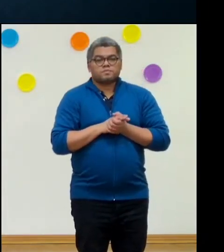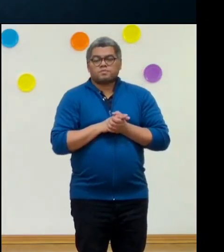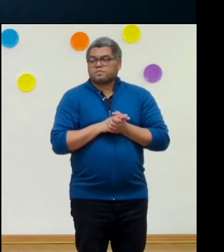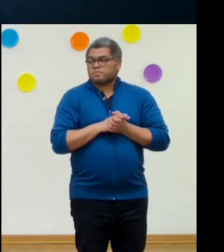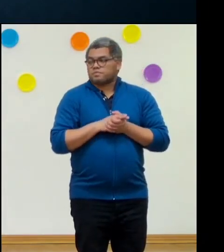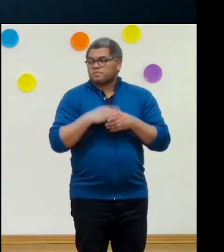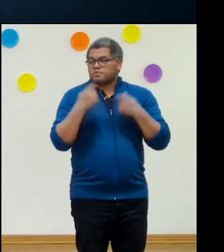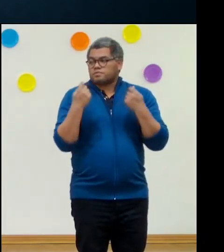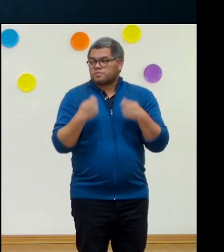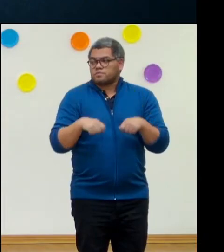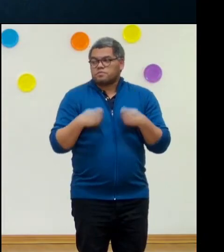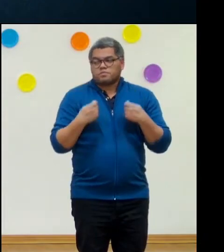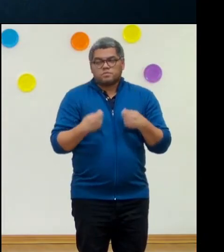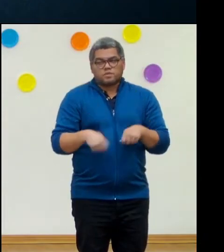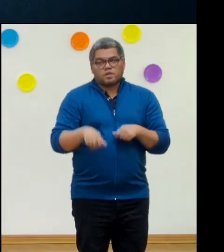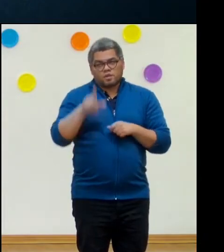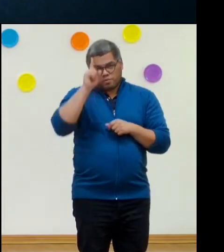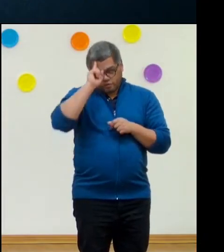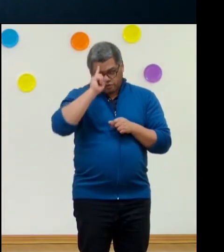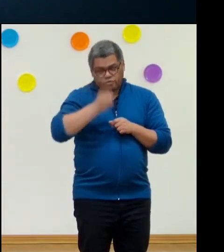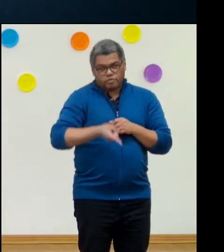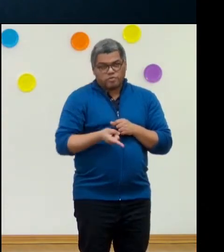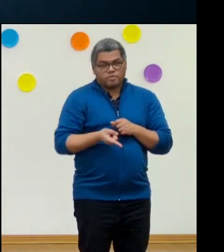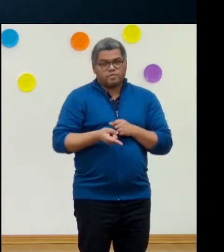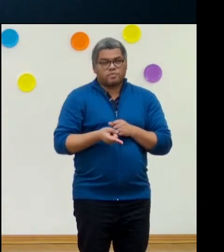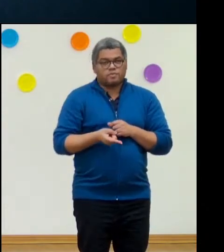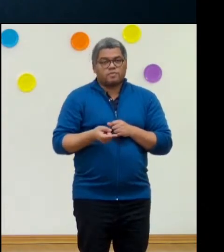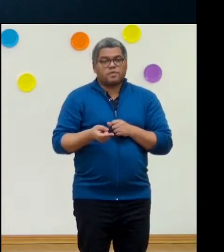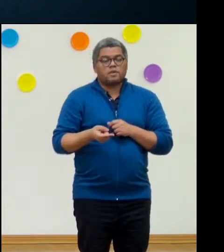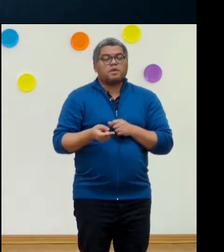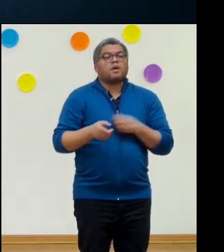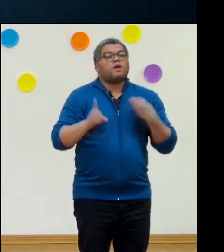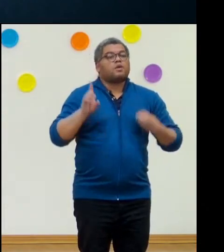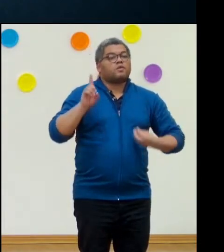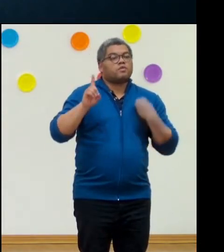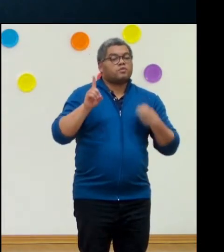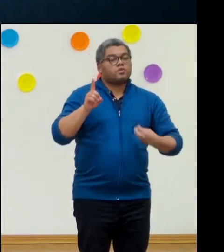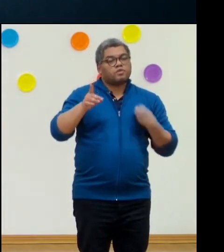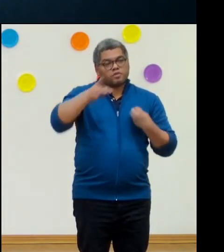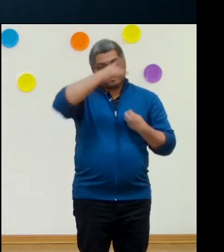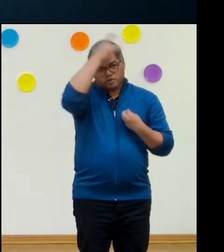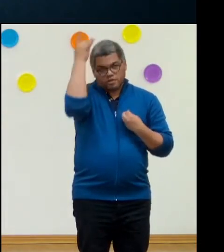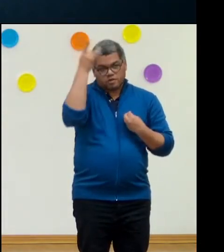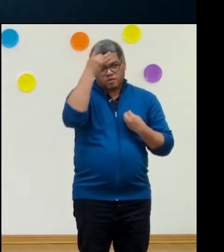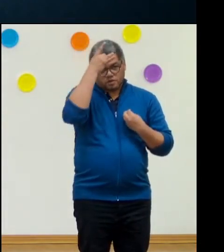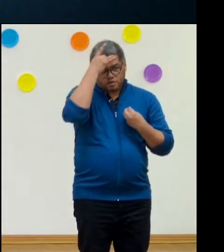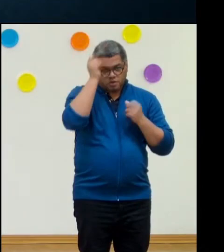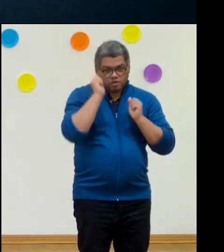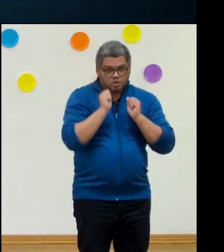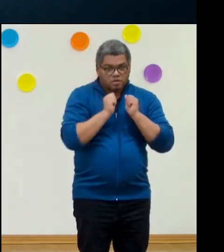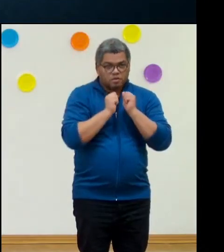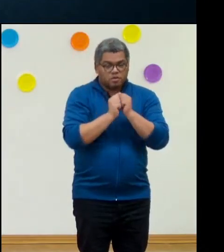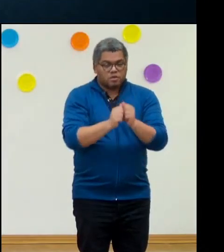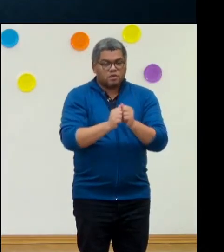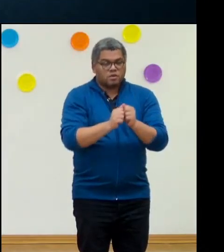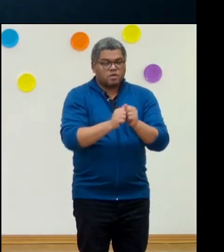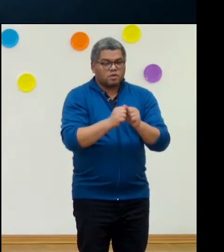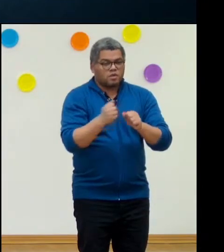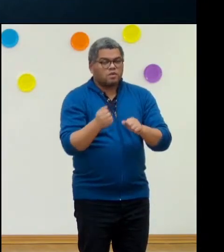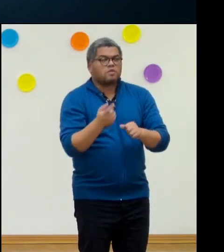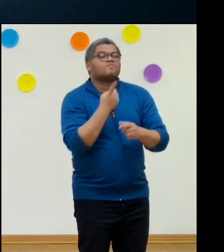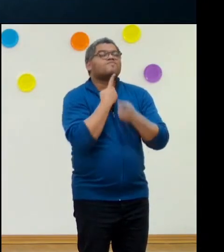Nós temos ordem para isso. Digo, porém, andai no Espírito e jamais satisfarei as concupiscências da